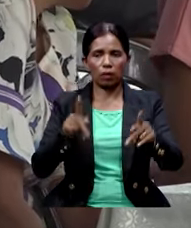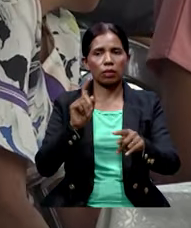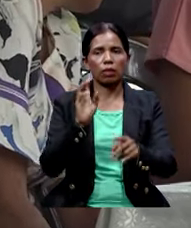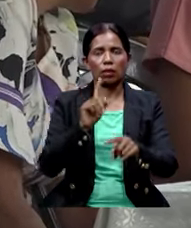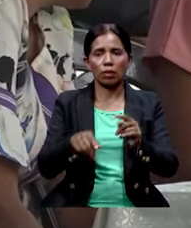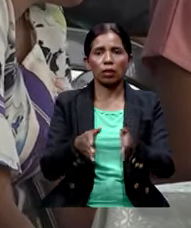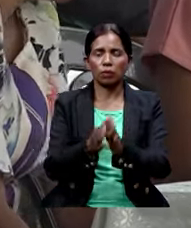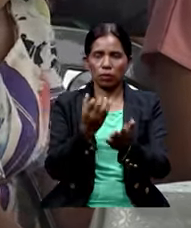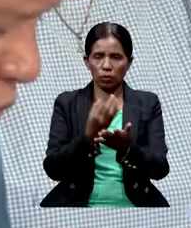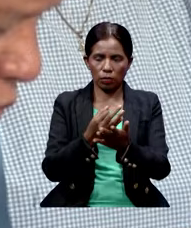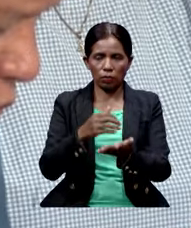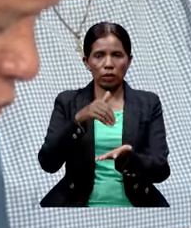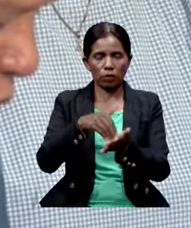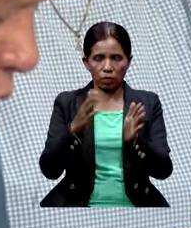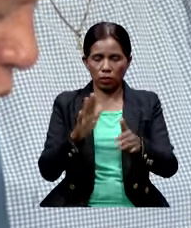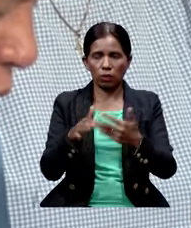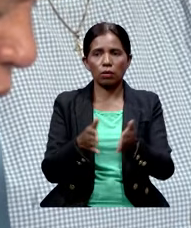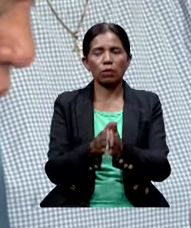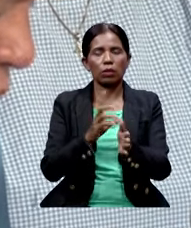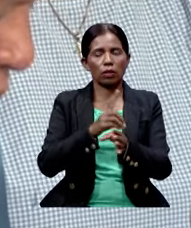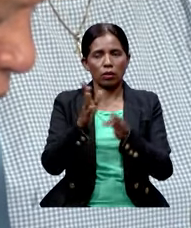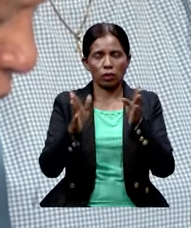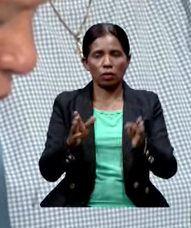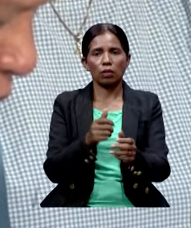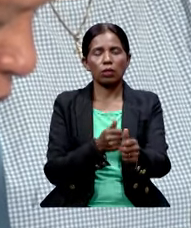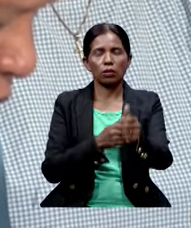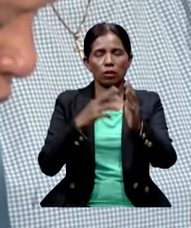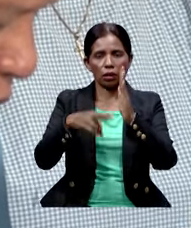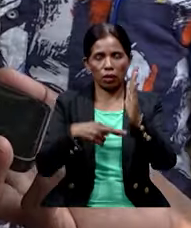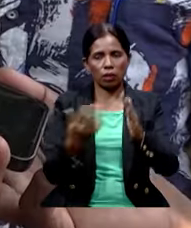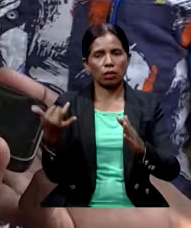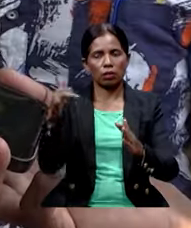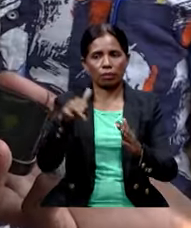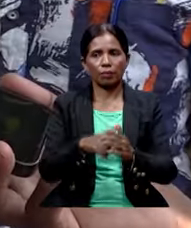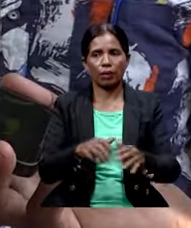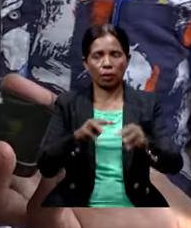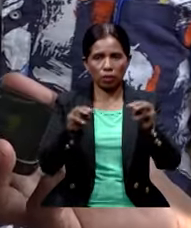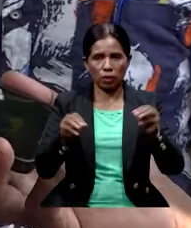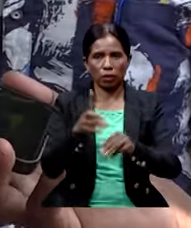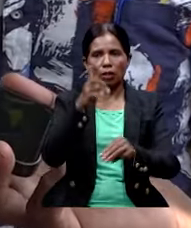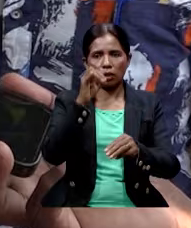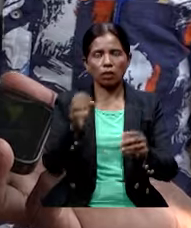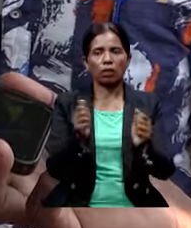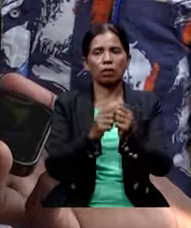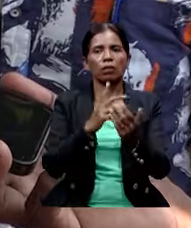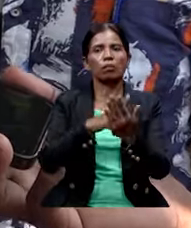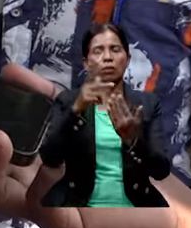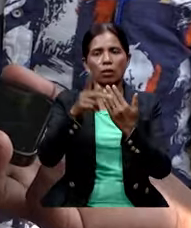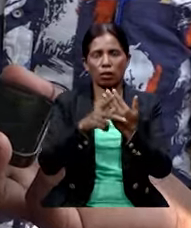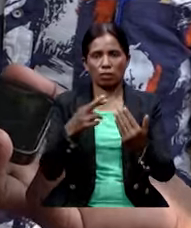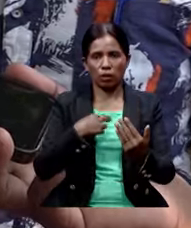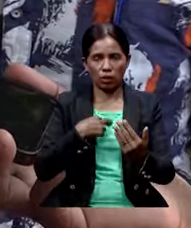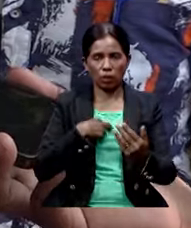Sira, nunenya husu ba Diretor Eskola Publiku Sira Atu Kumpri Sirkular Refere. I Munisipiu Dili, on inya program arasi,